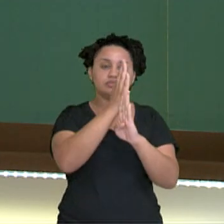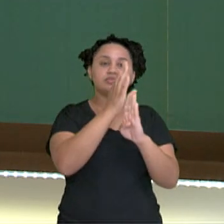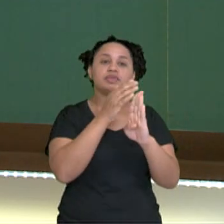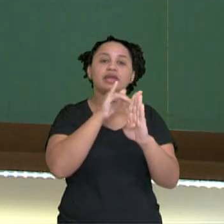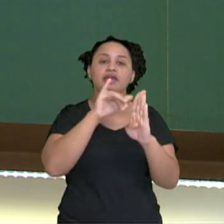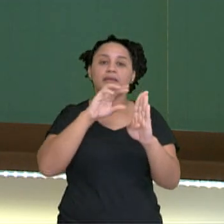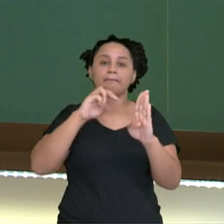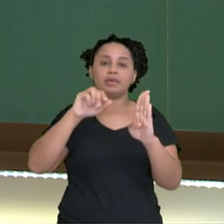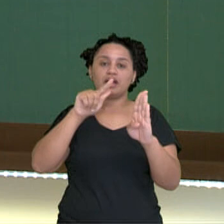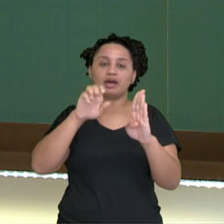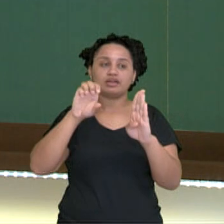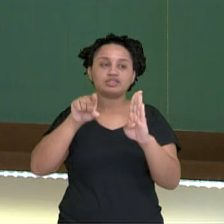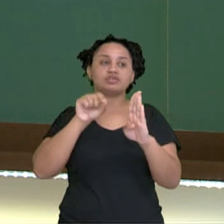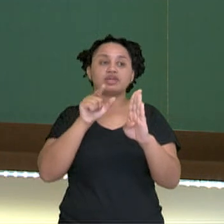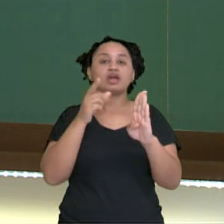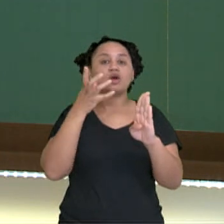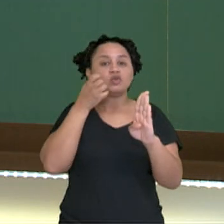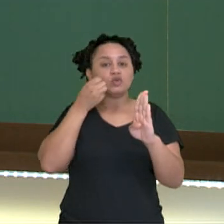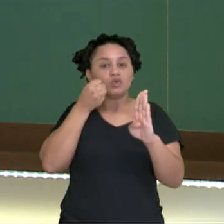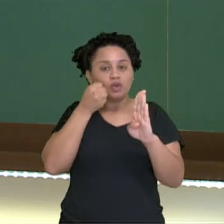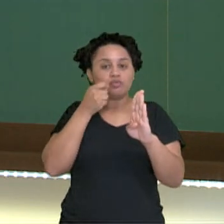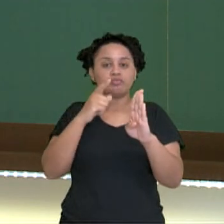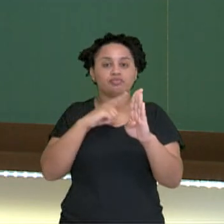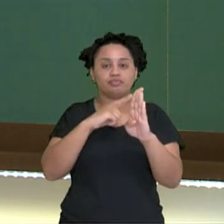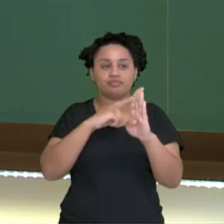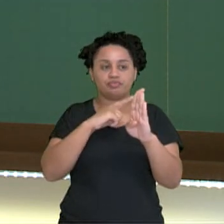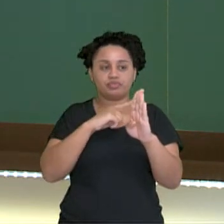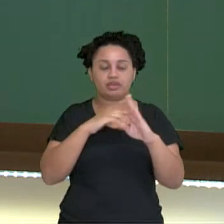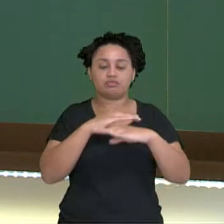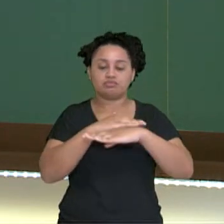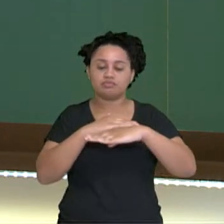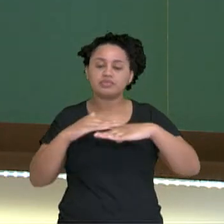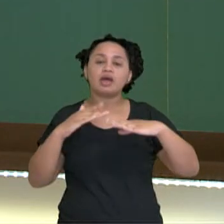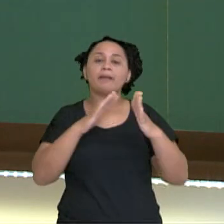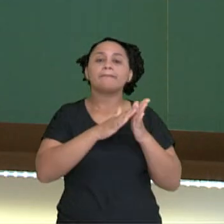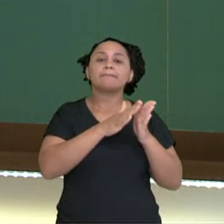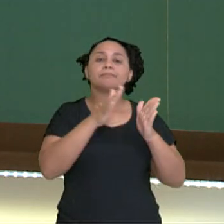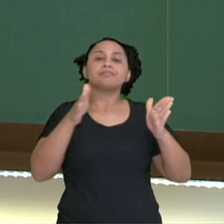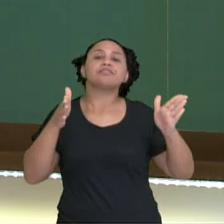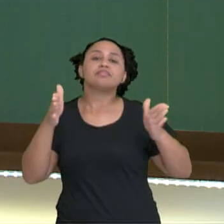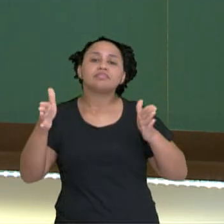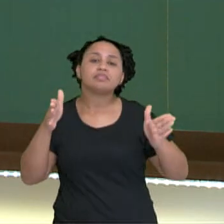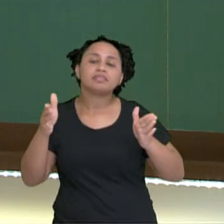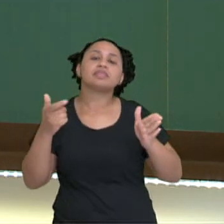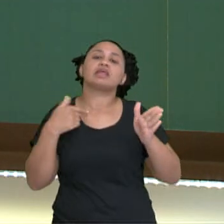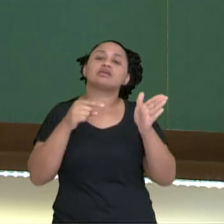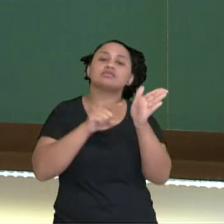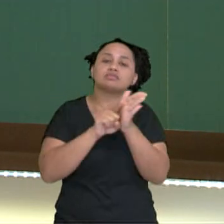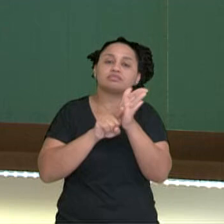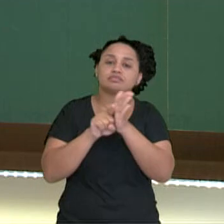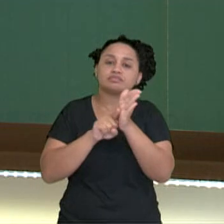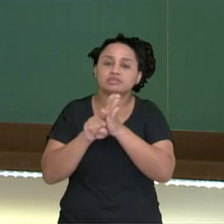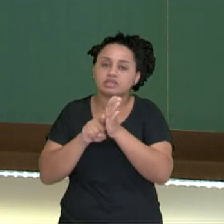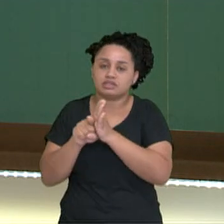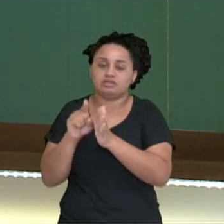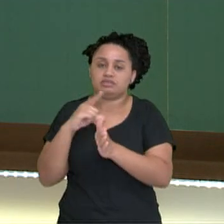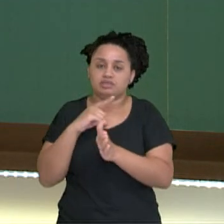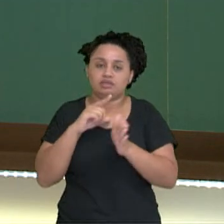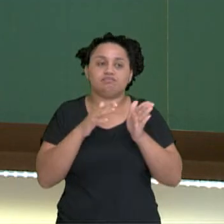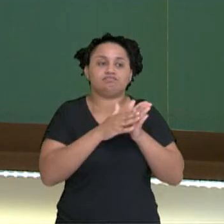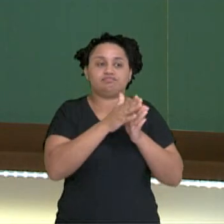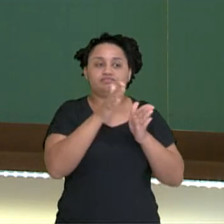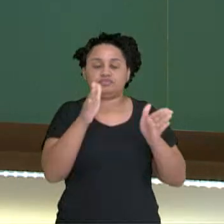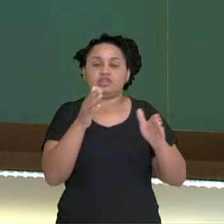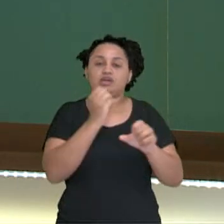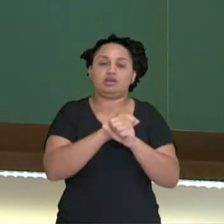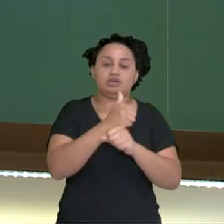imagem representado aqui pelo lucro. O conjunto domínio é o período, né, onde o estudo está acontecendo. Então, está acontecendo